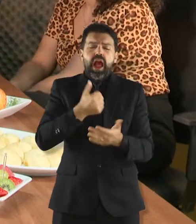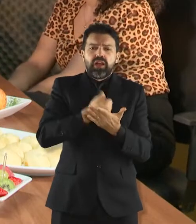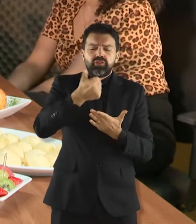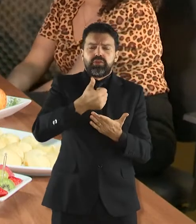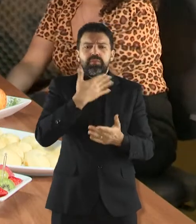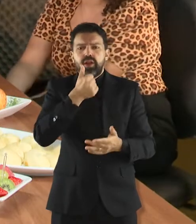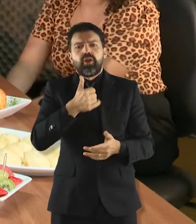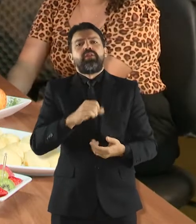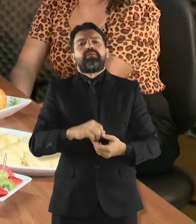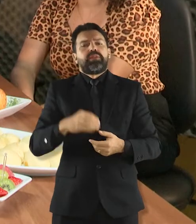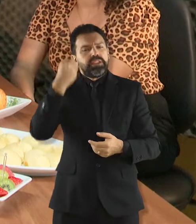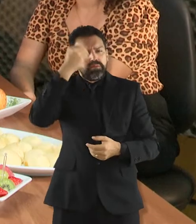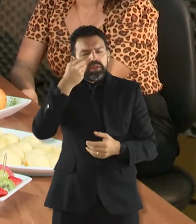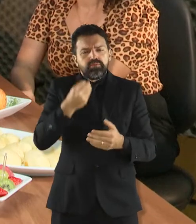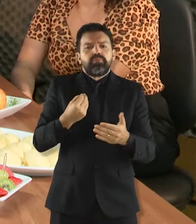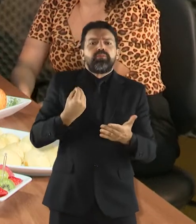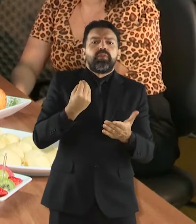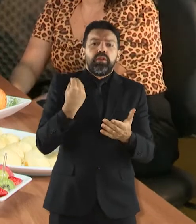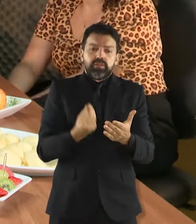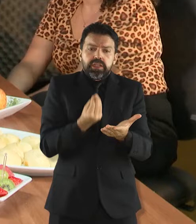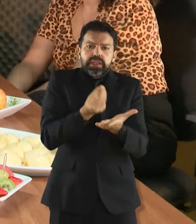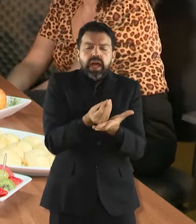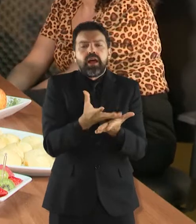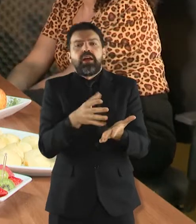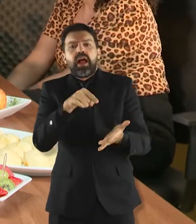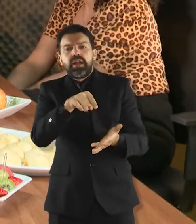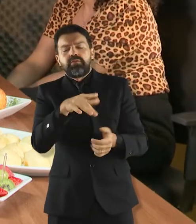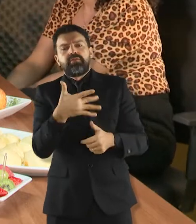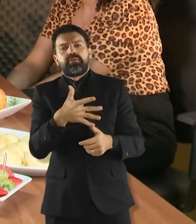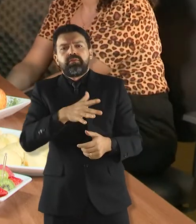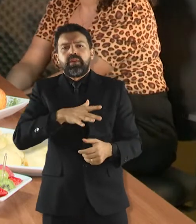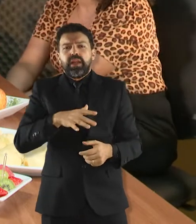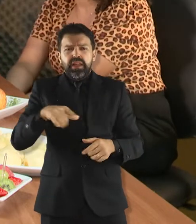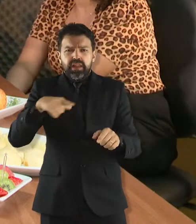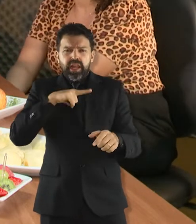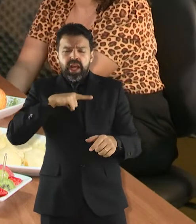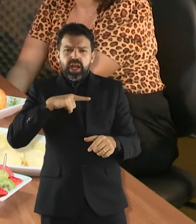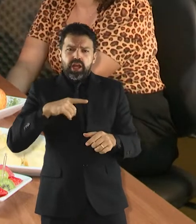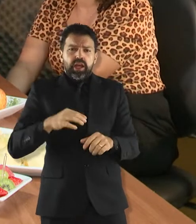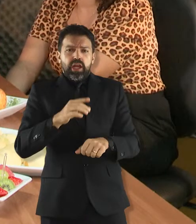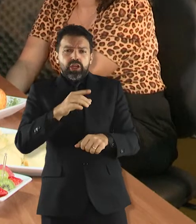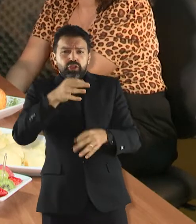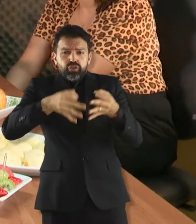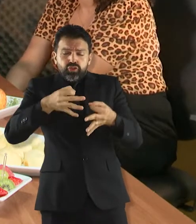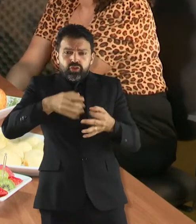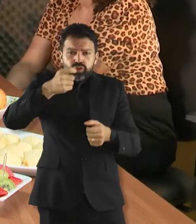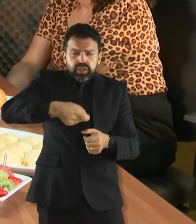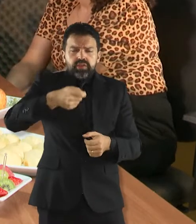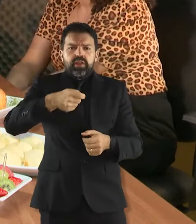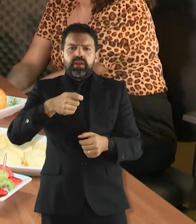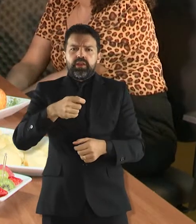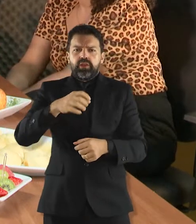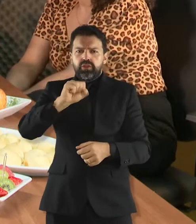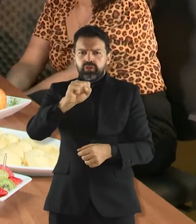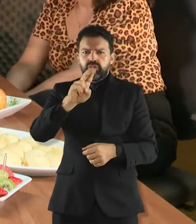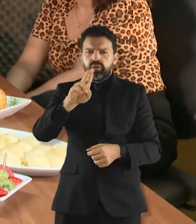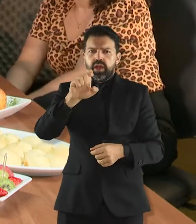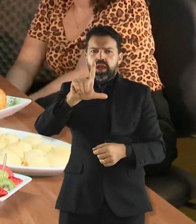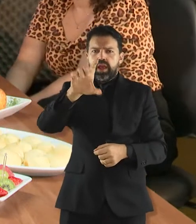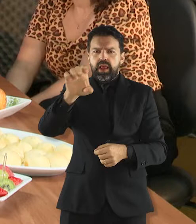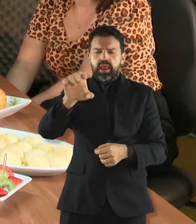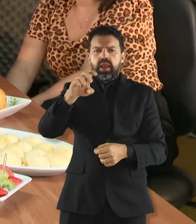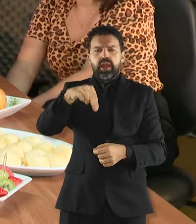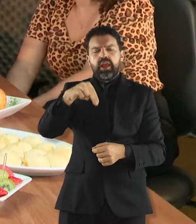Trazendo suas experiências, né? E hoje a gente está com a juíza, a doutora Suelen, né? Na primeira vara. E o doutor